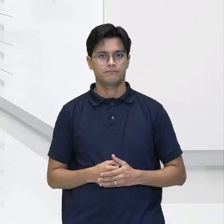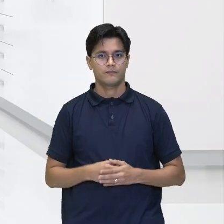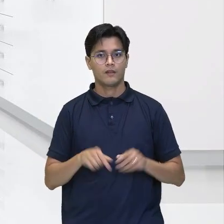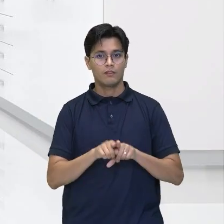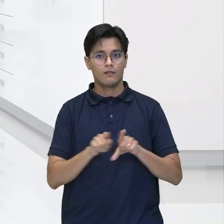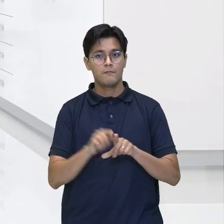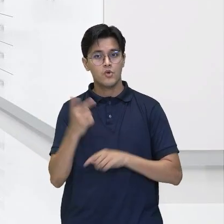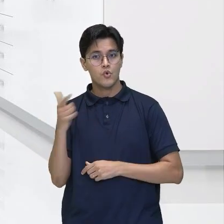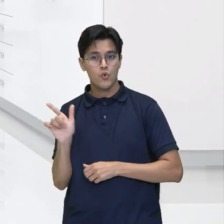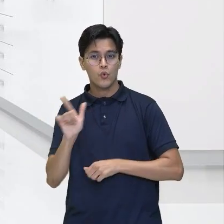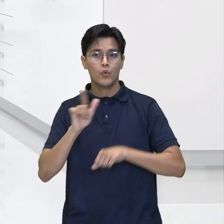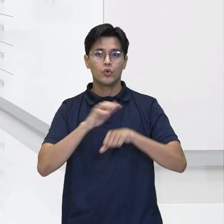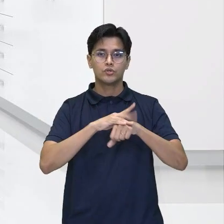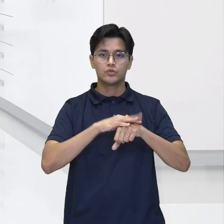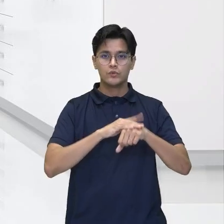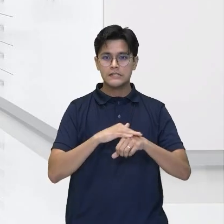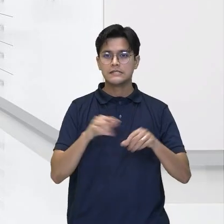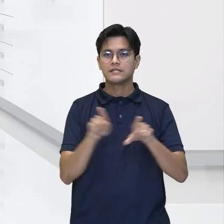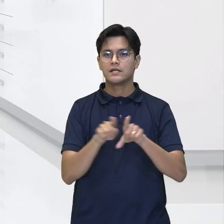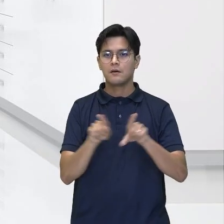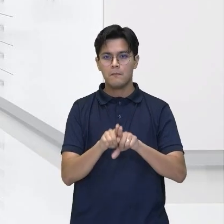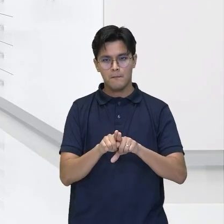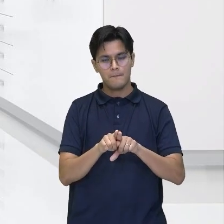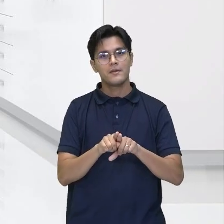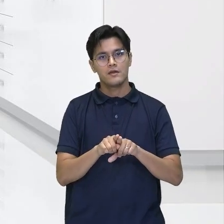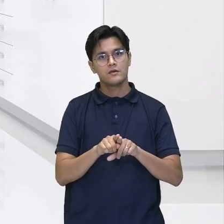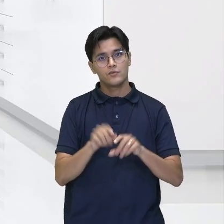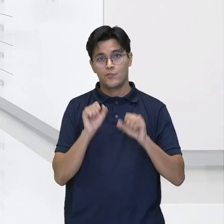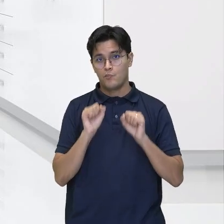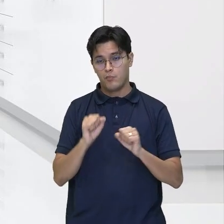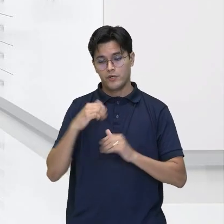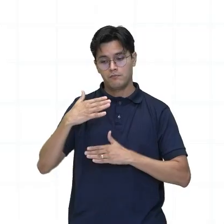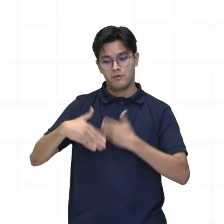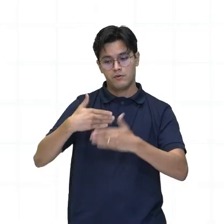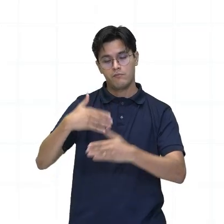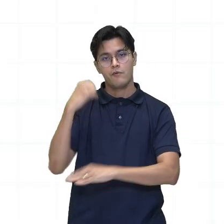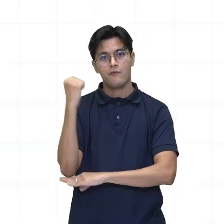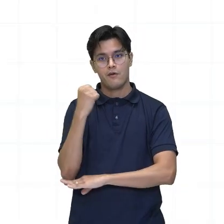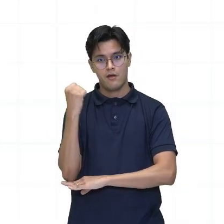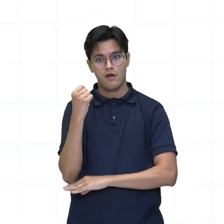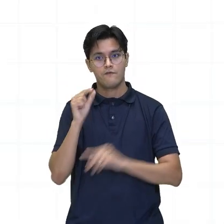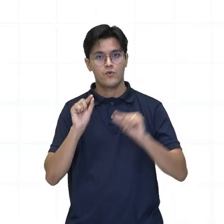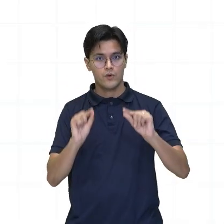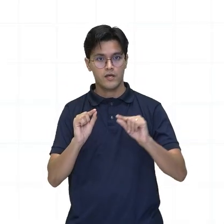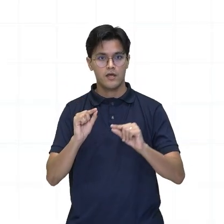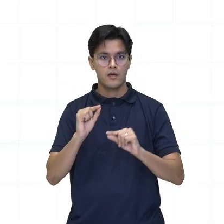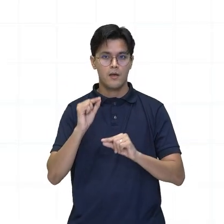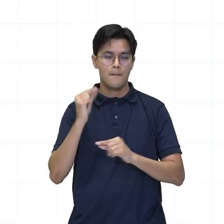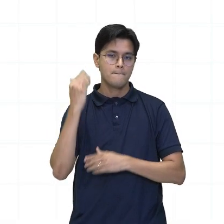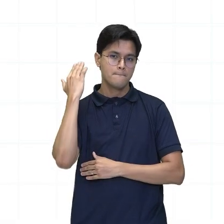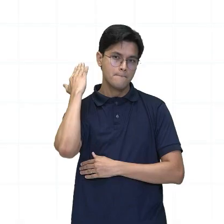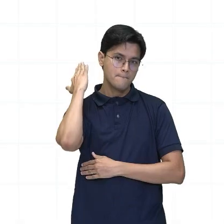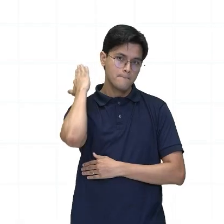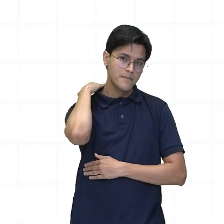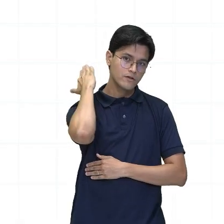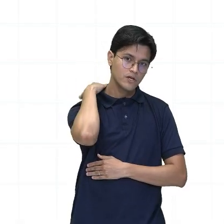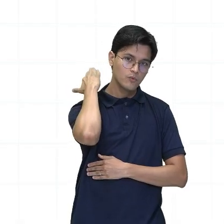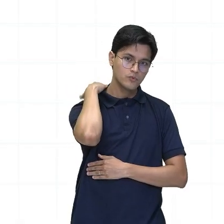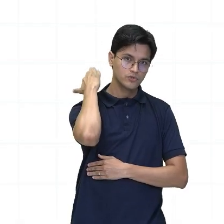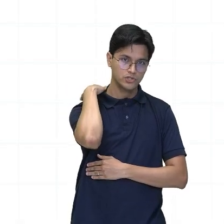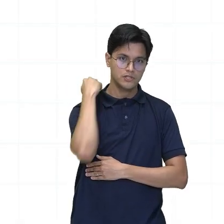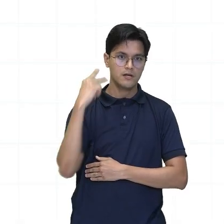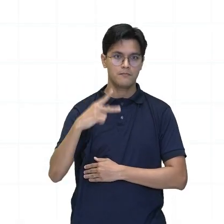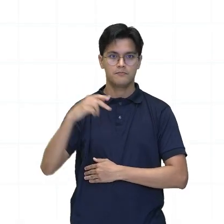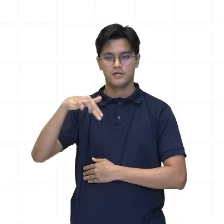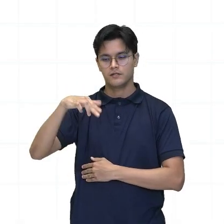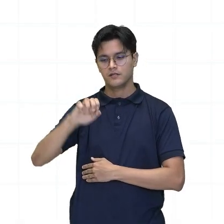entre todas, que também pode ser muito grave, é a pneumonia. Vejam aí que a pneumonia ela é